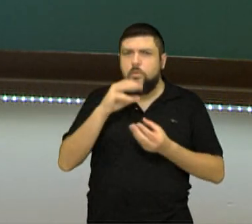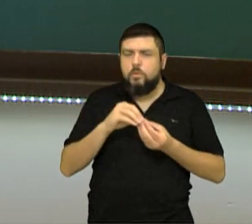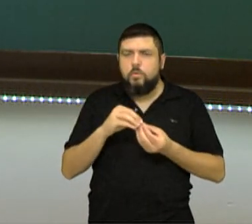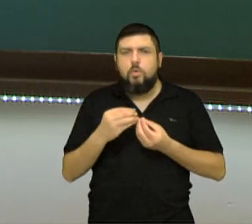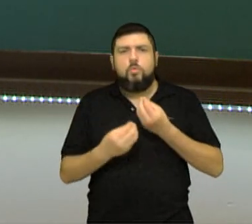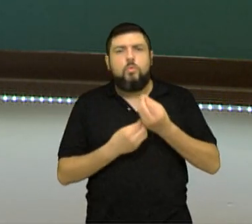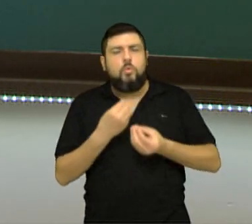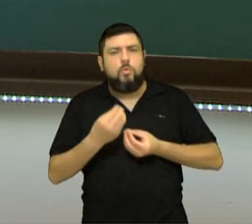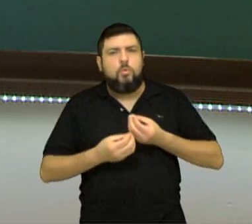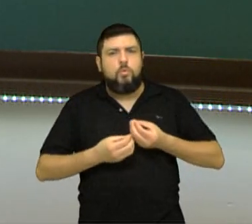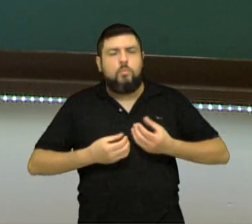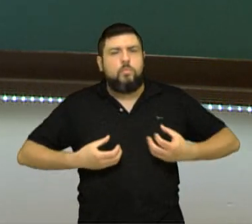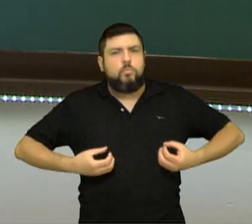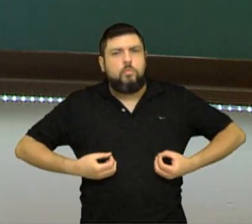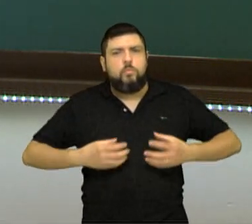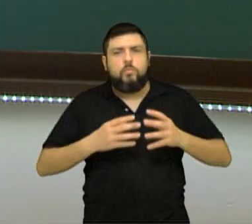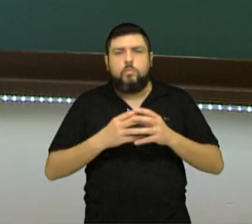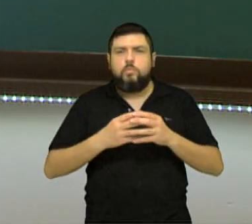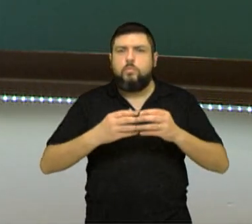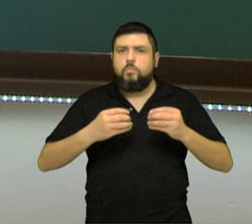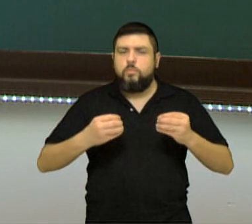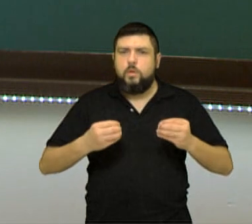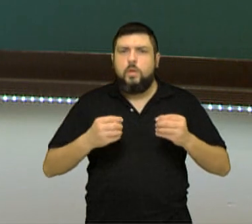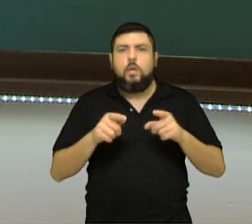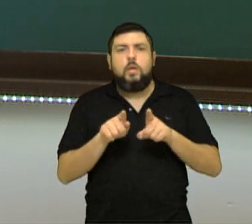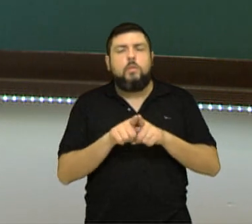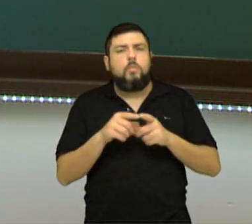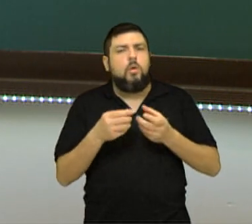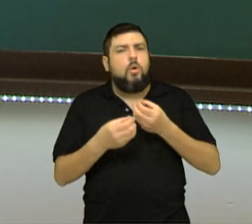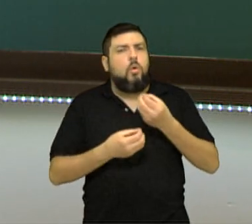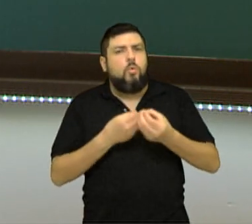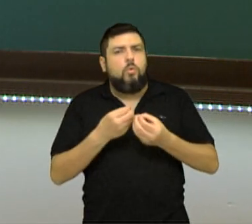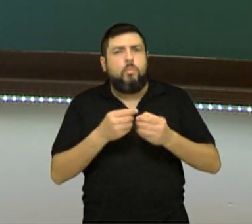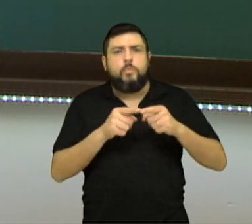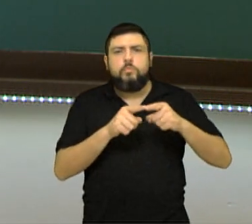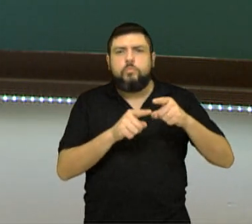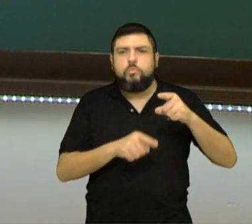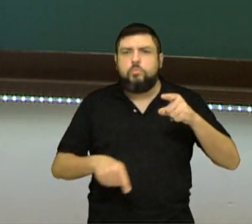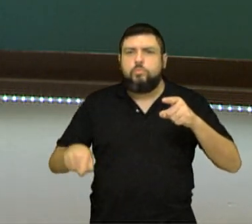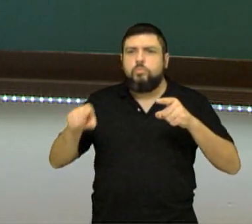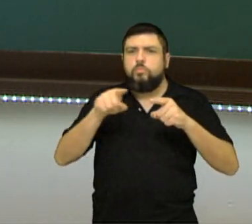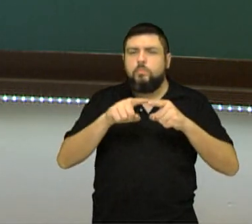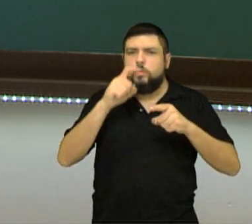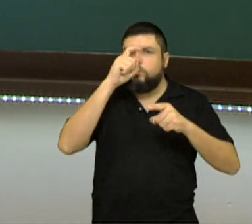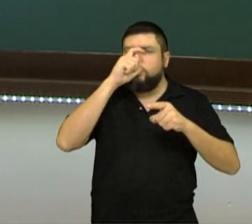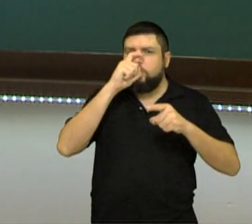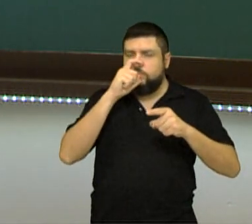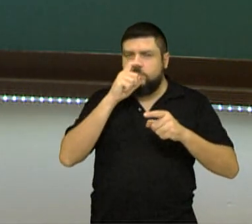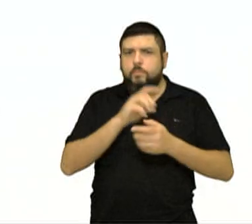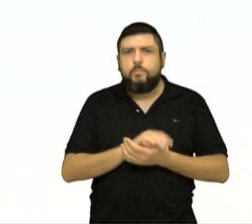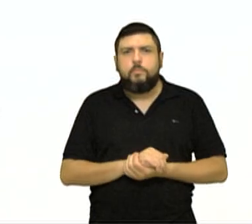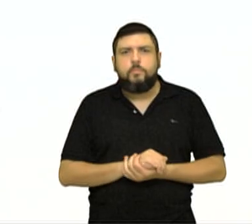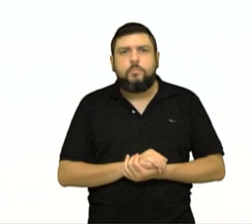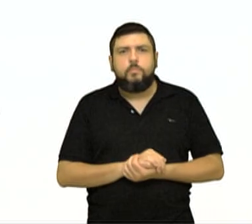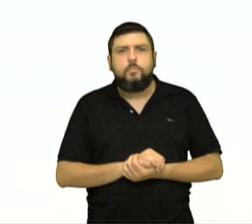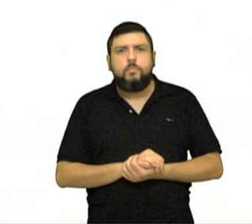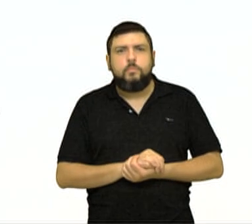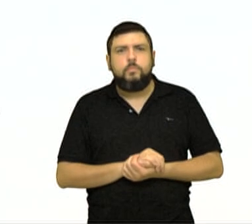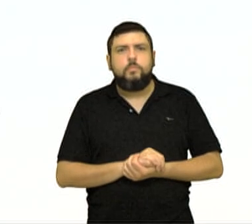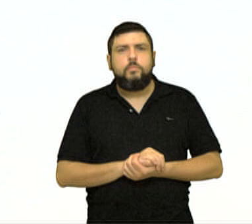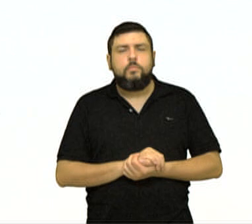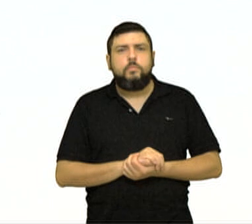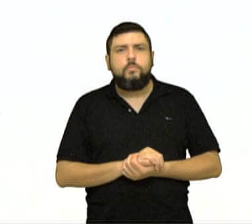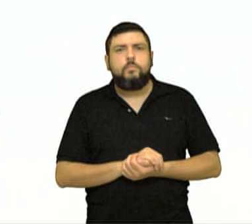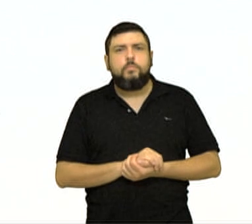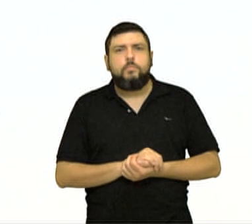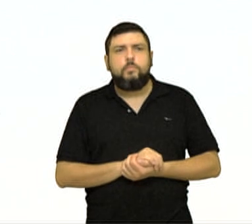entender a relação da ovulogênese com o ciclo menstrual, aí no caso humano. Muito bem, gente, vamos lá então. Se liga